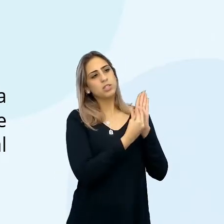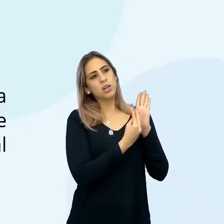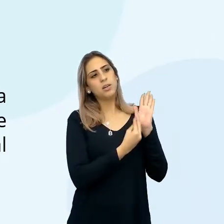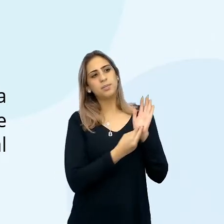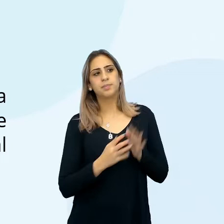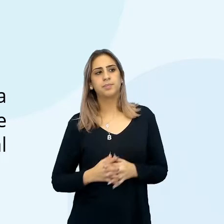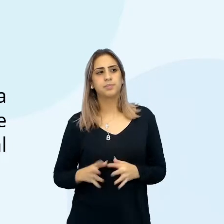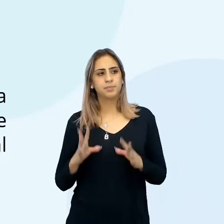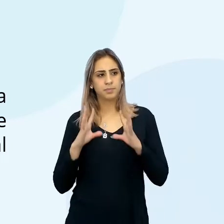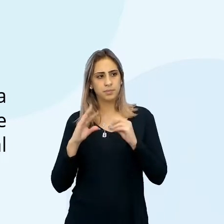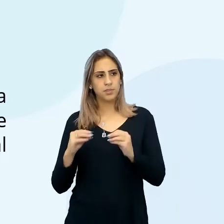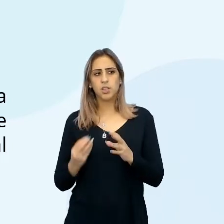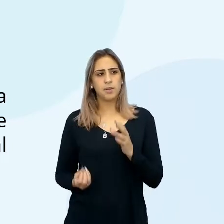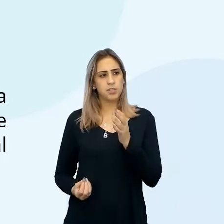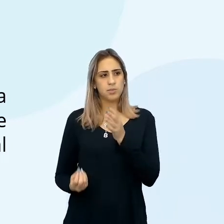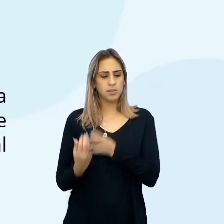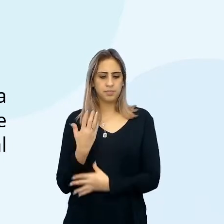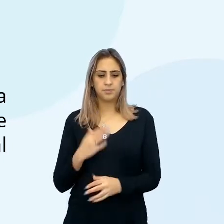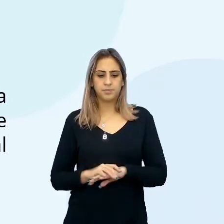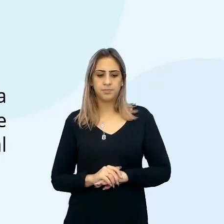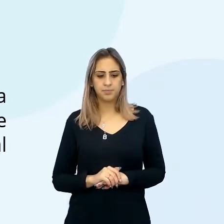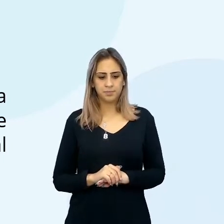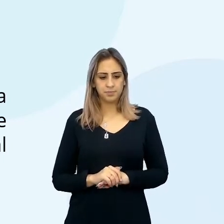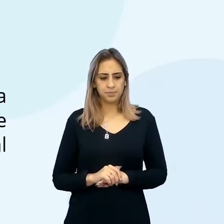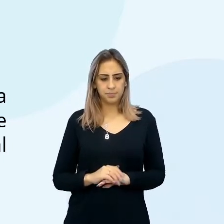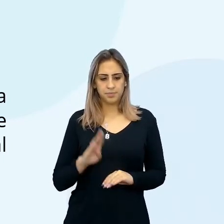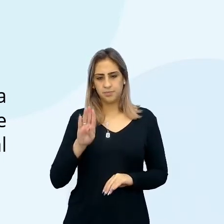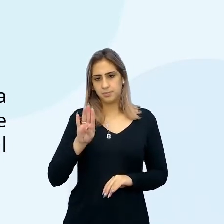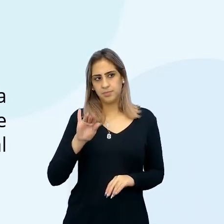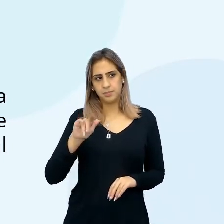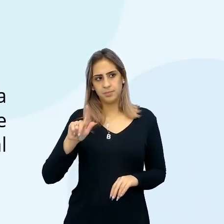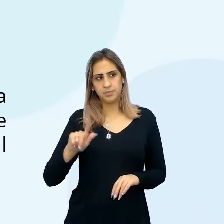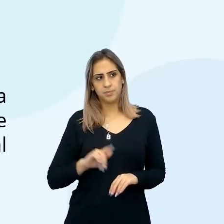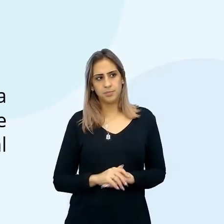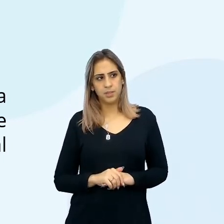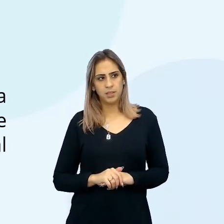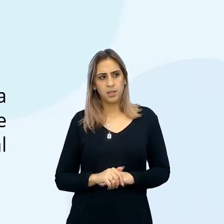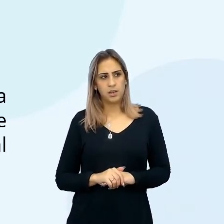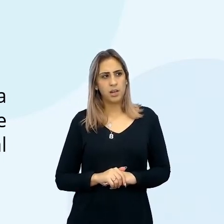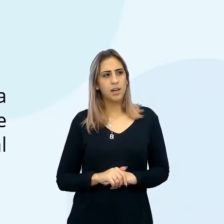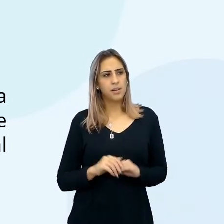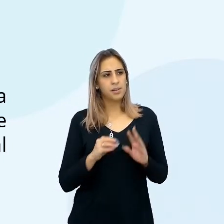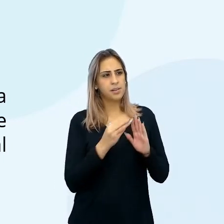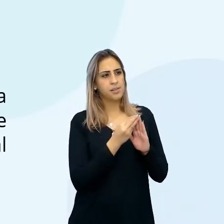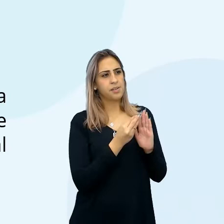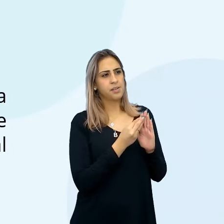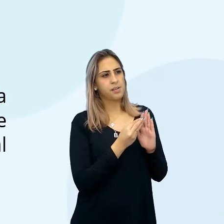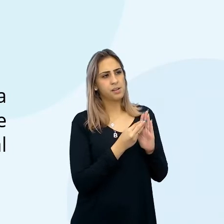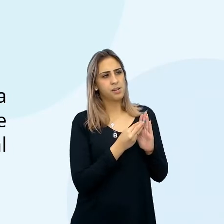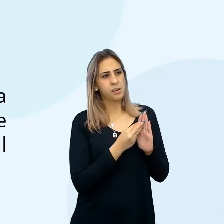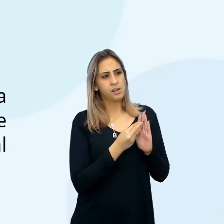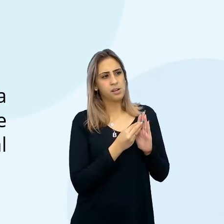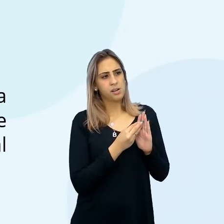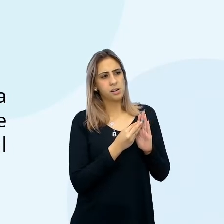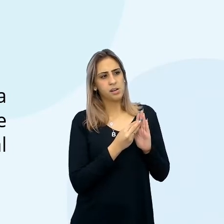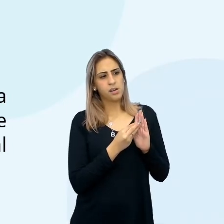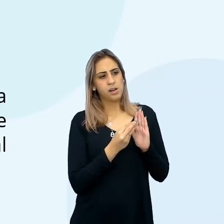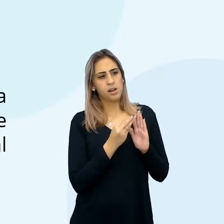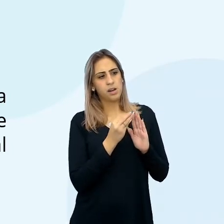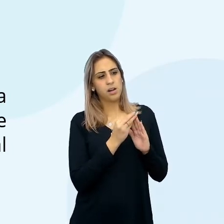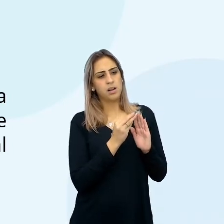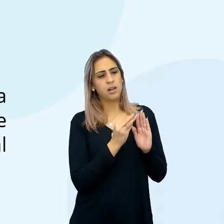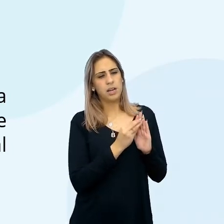é chamado de Big Data, né? O Big Data, pessoal, pode parecer, para um olhar